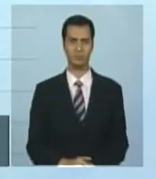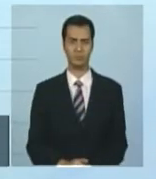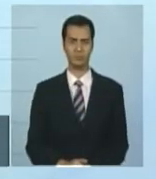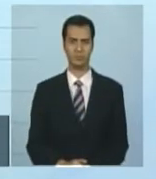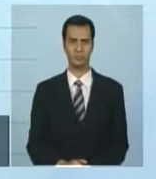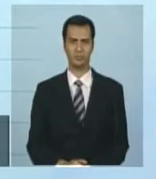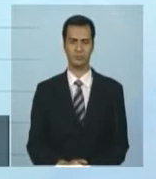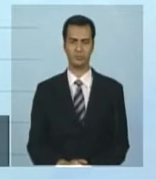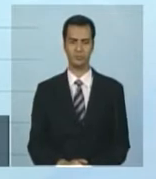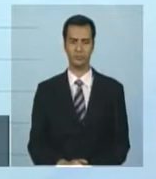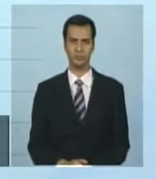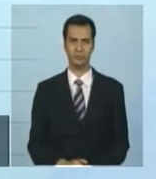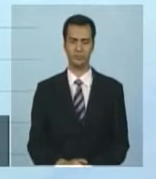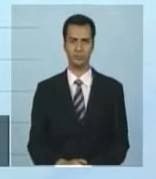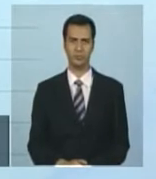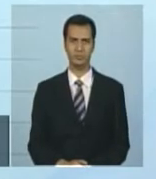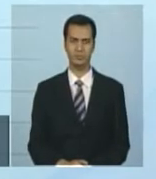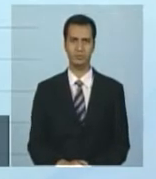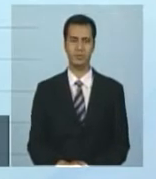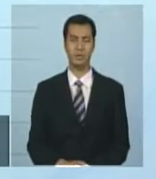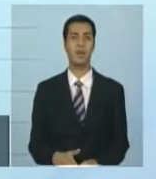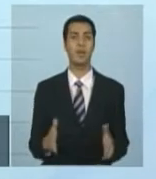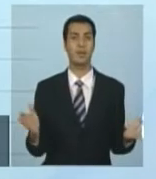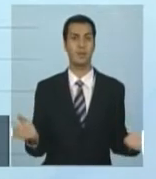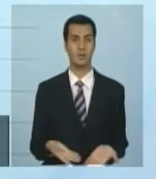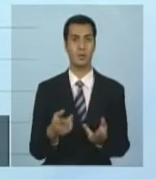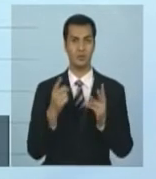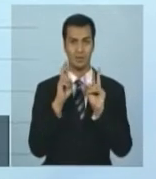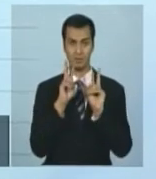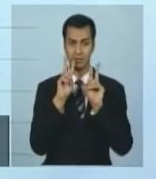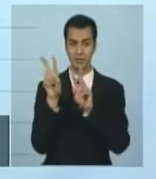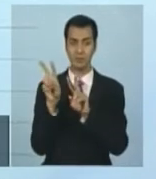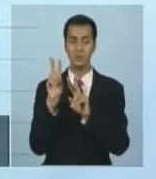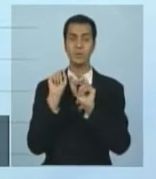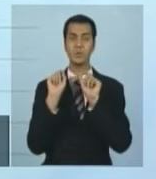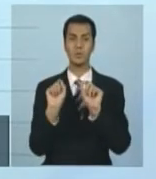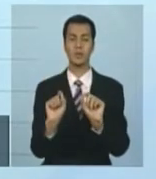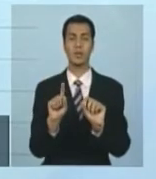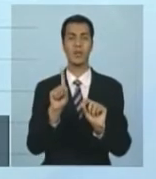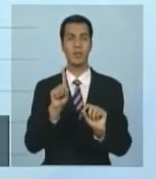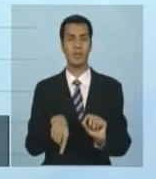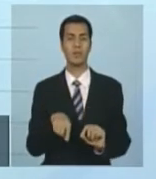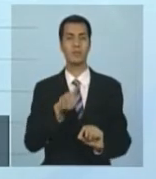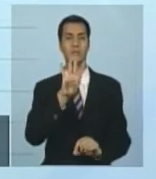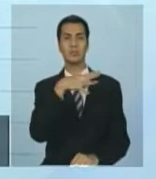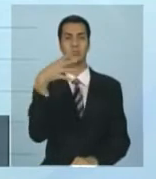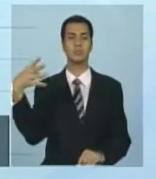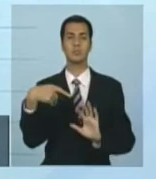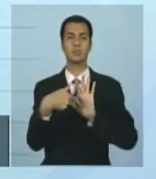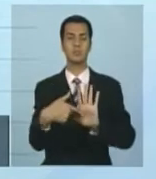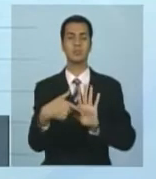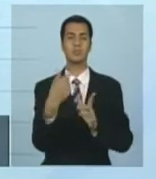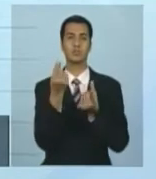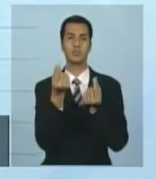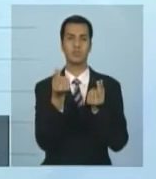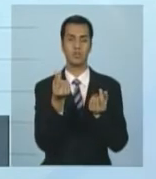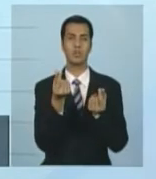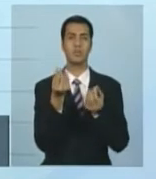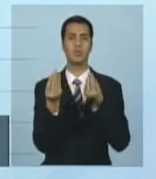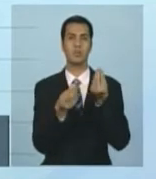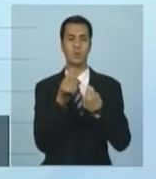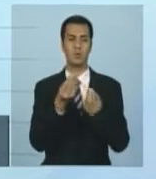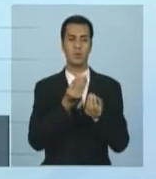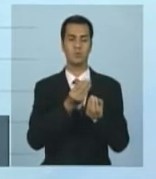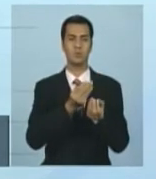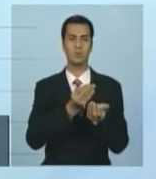E aqui nós temos a distribuição desses recursos em relação à primeira